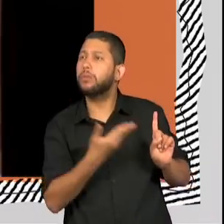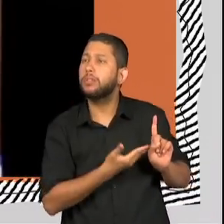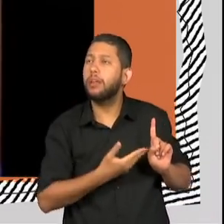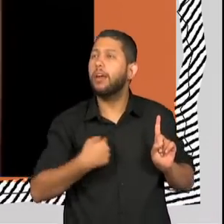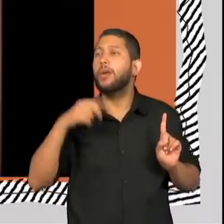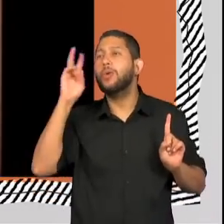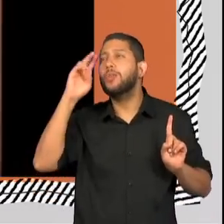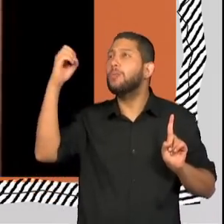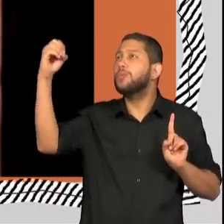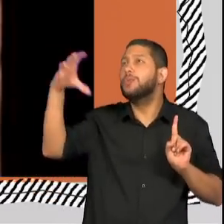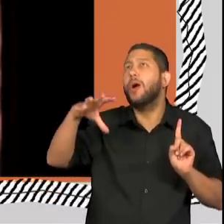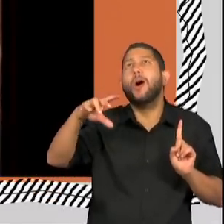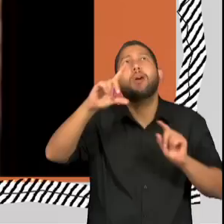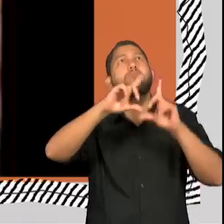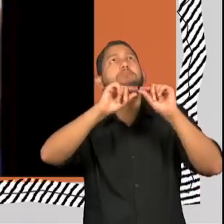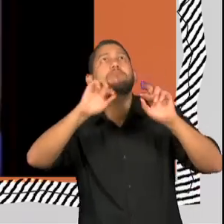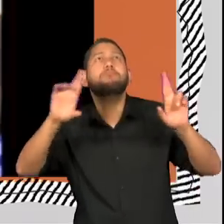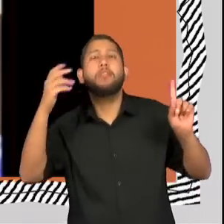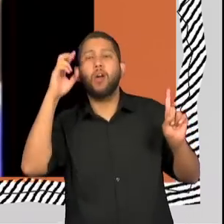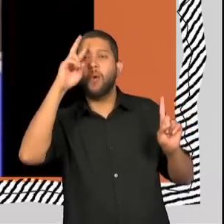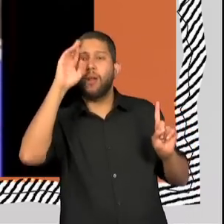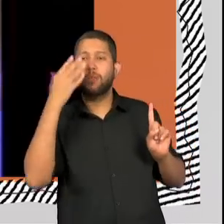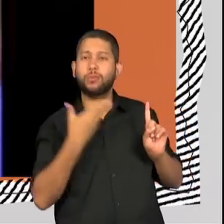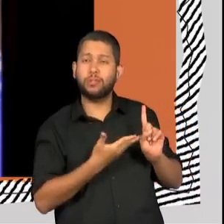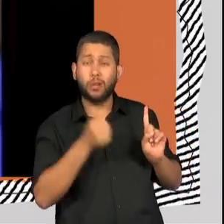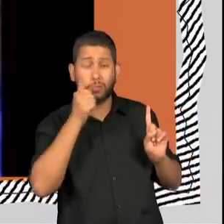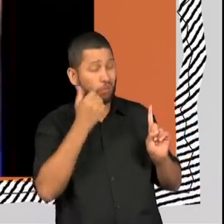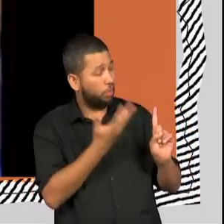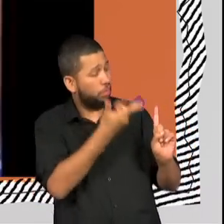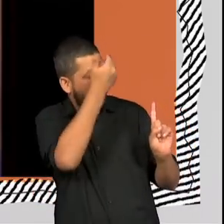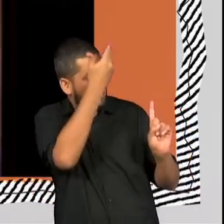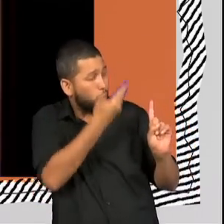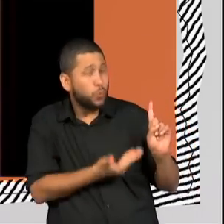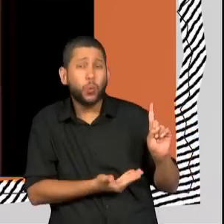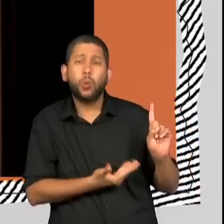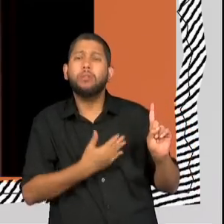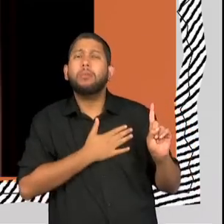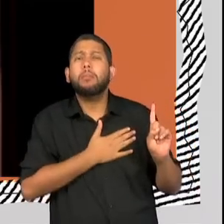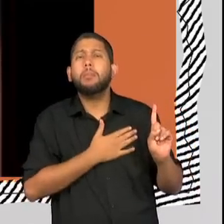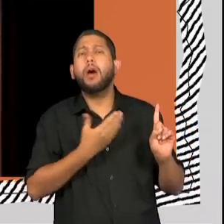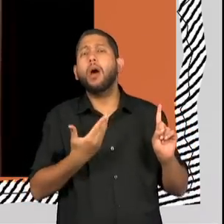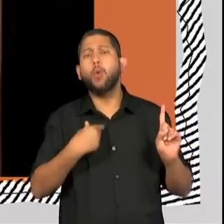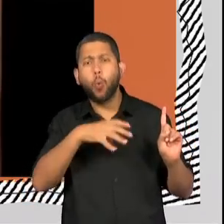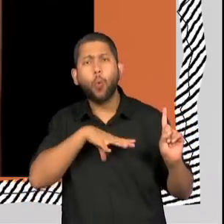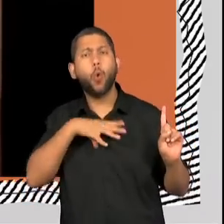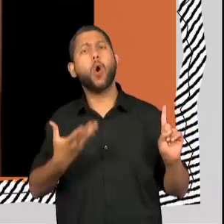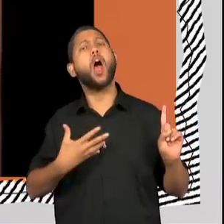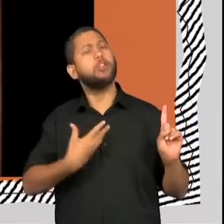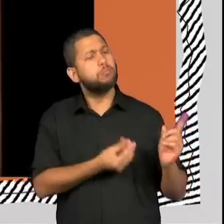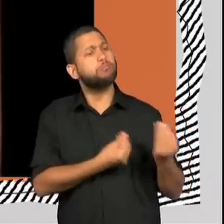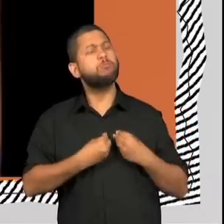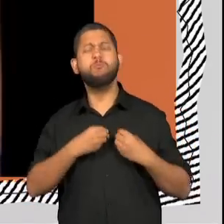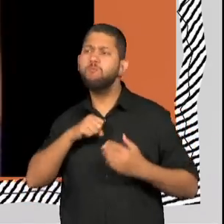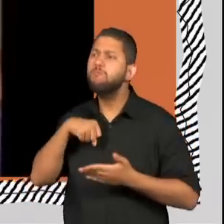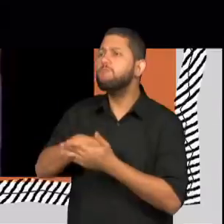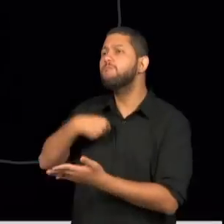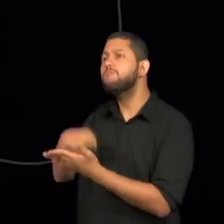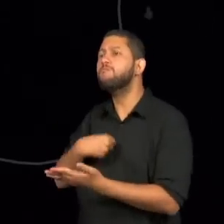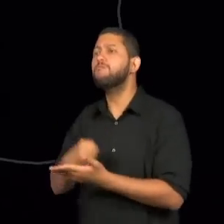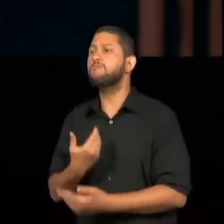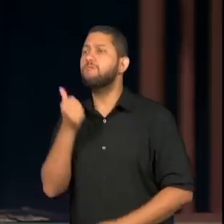a luz, o espaço, a luz sem fim. Você é tudo que eu preciso ter pra criar coragem, pra lutar e pra vencer. Minha